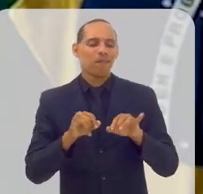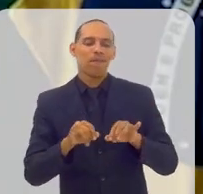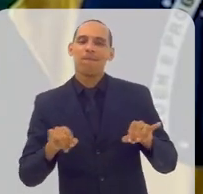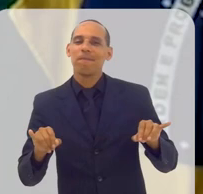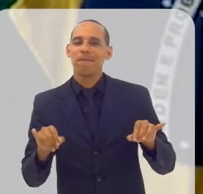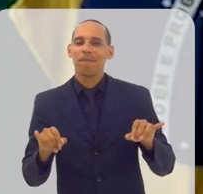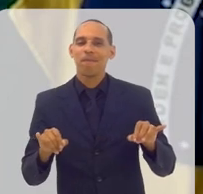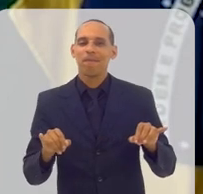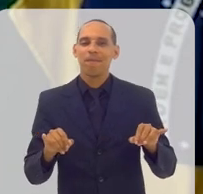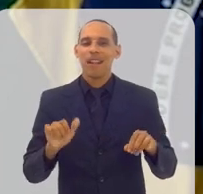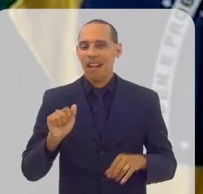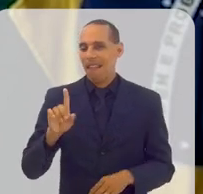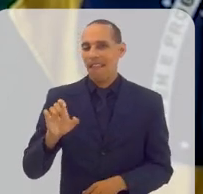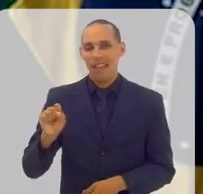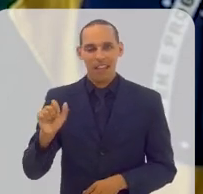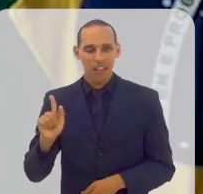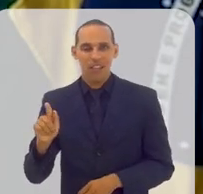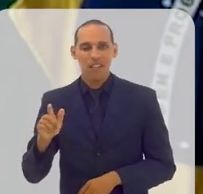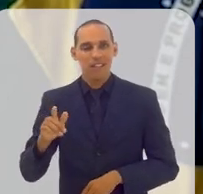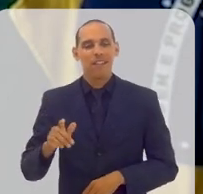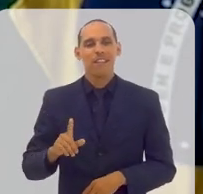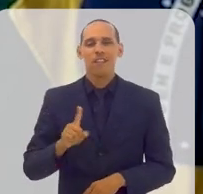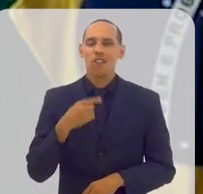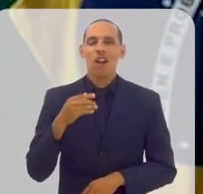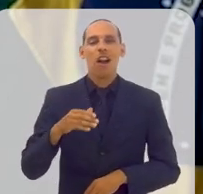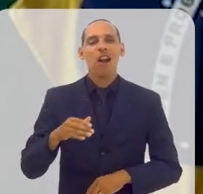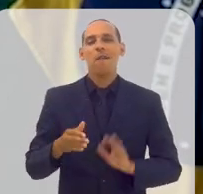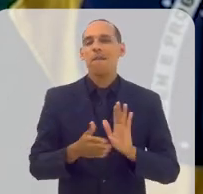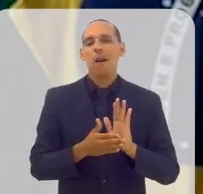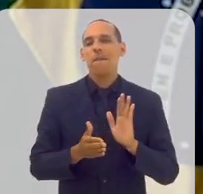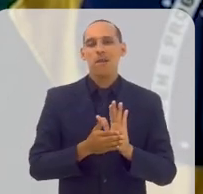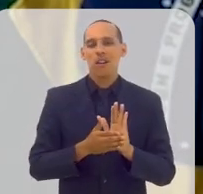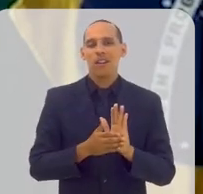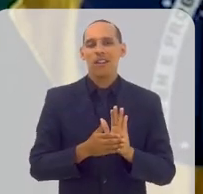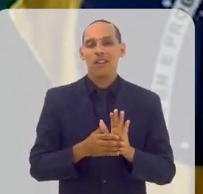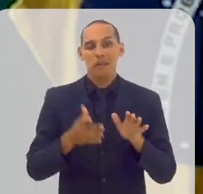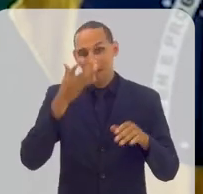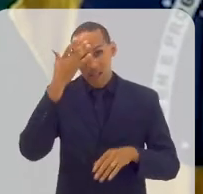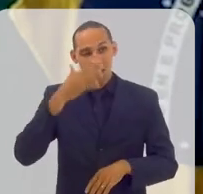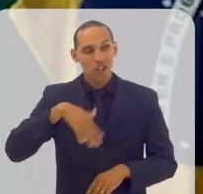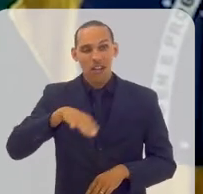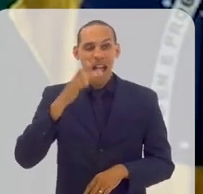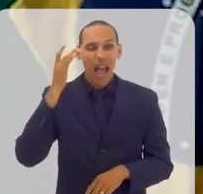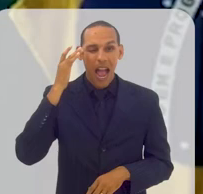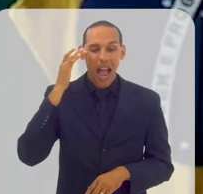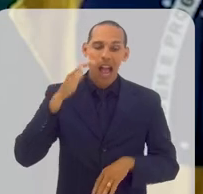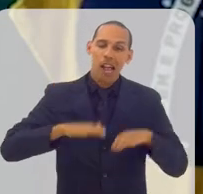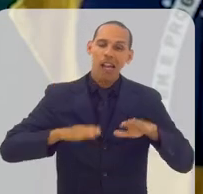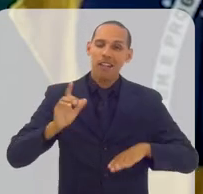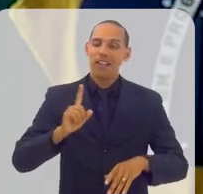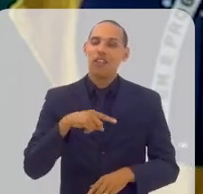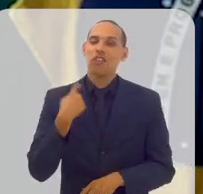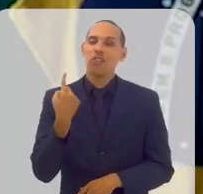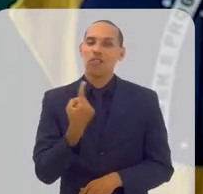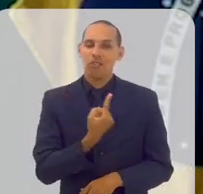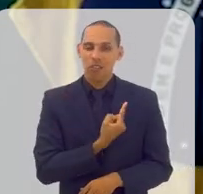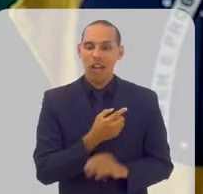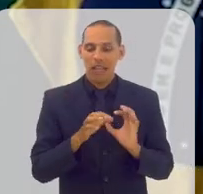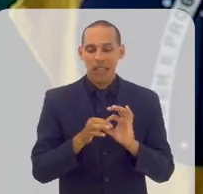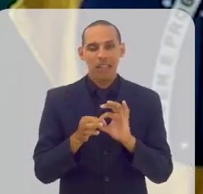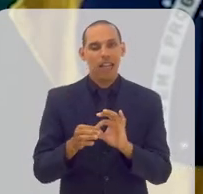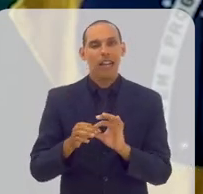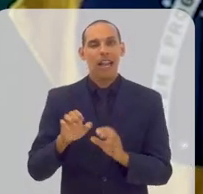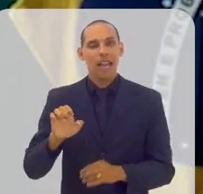informar o que é a DESG, a que nos propomos, que as pessoas às vezes acham que, como nós